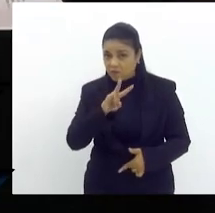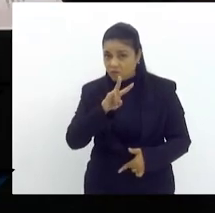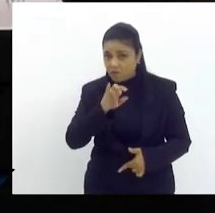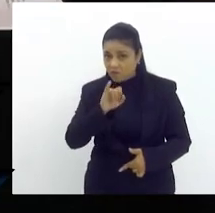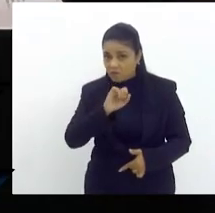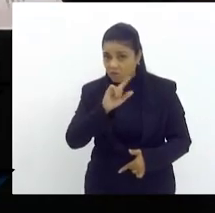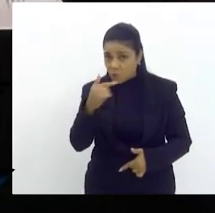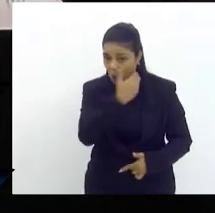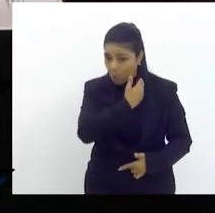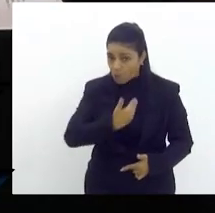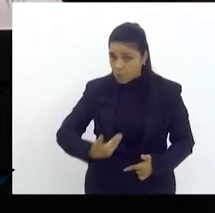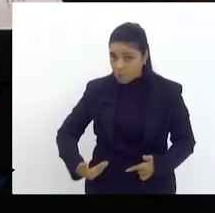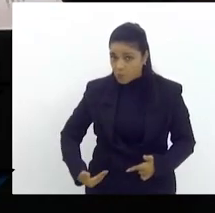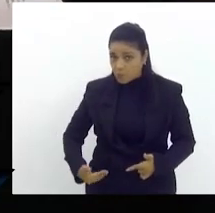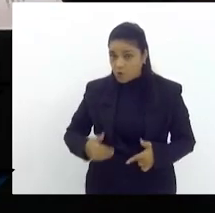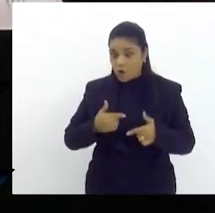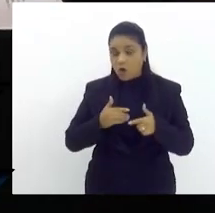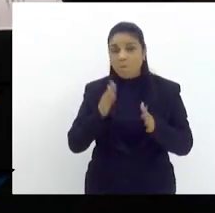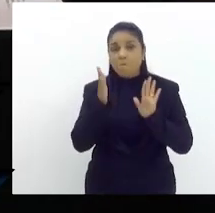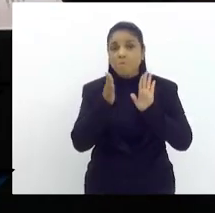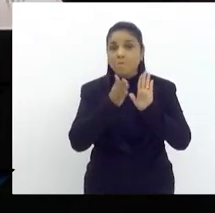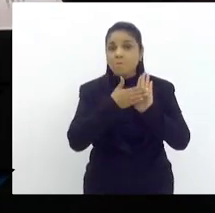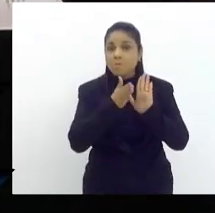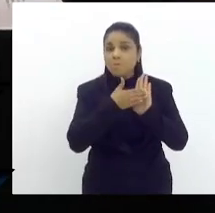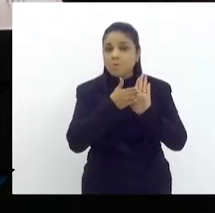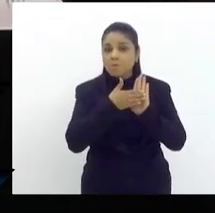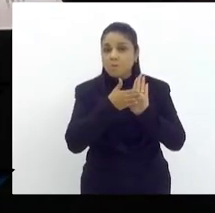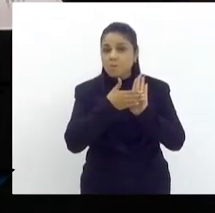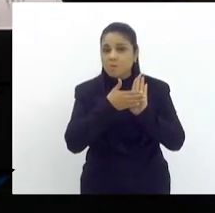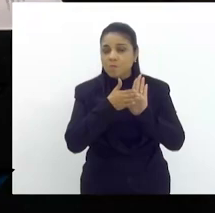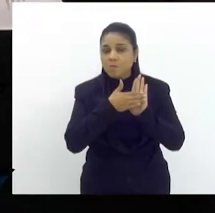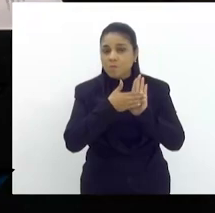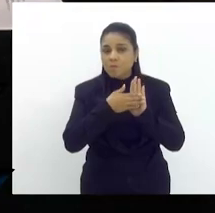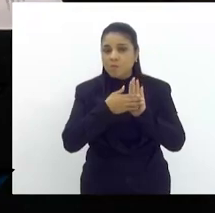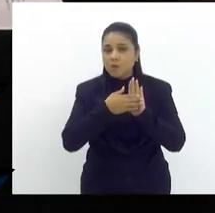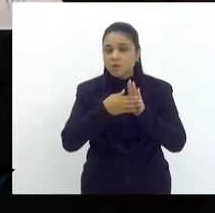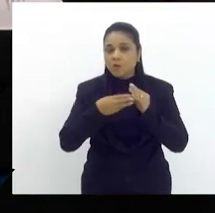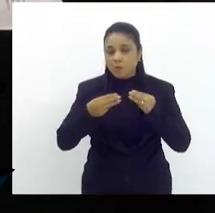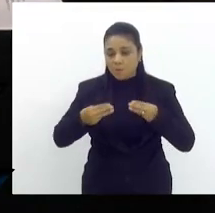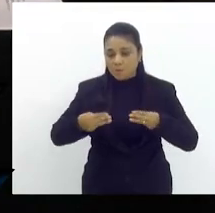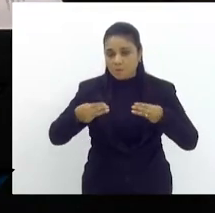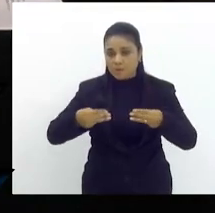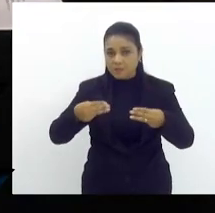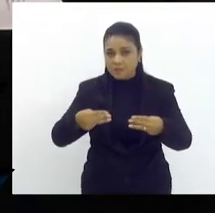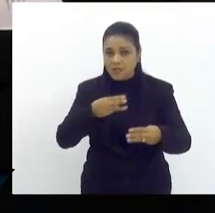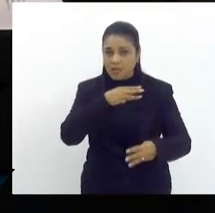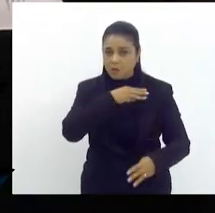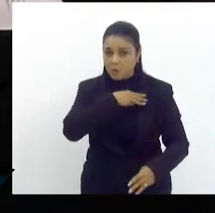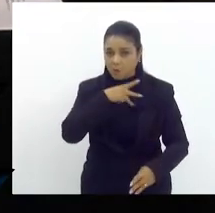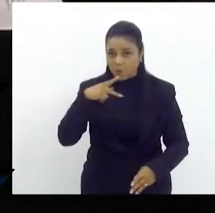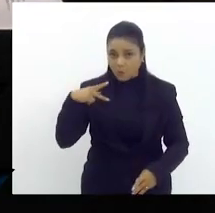e foi proposta pelo Ministério Público Federal